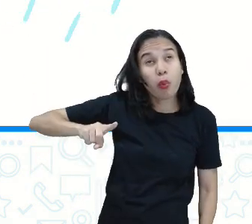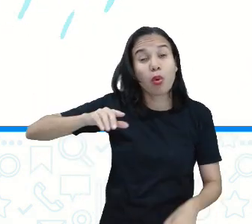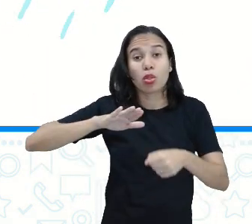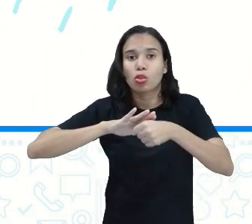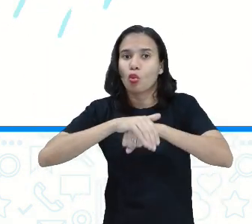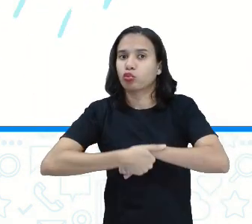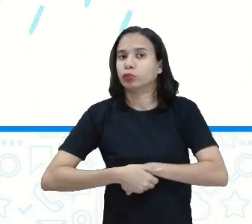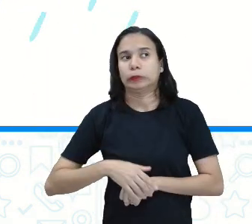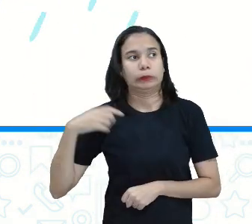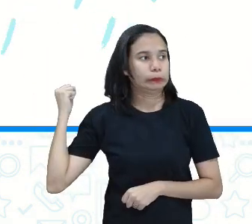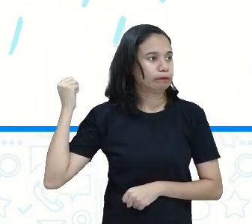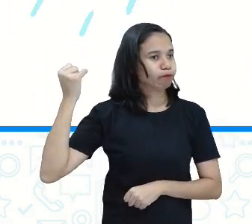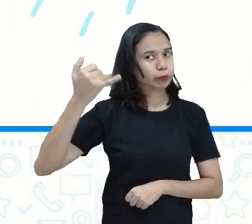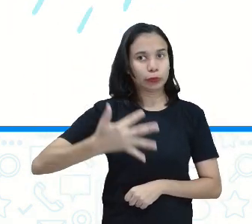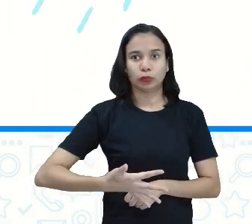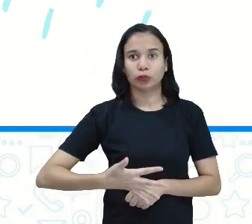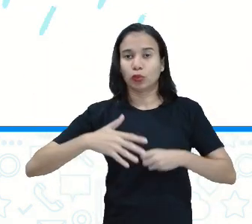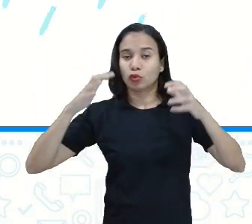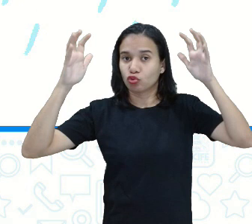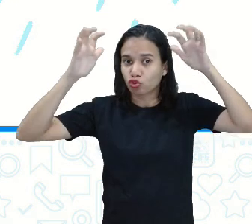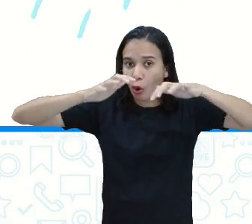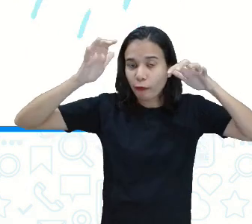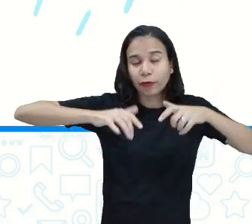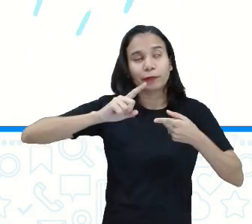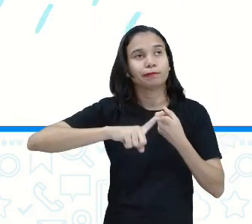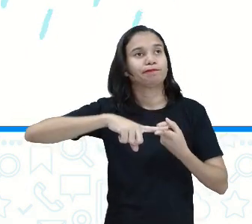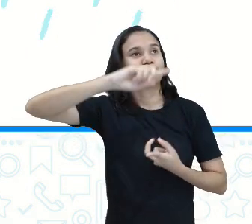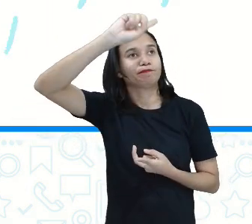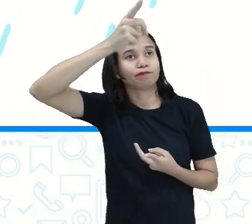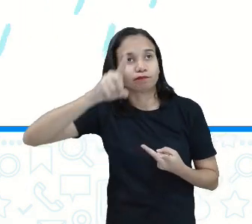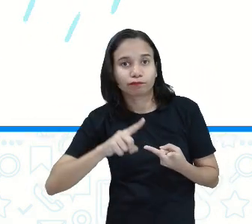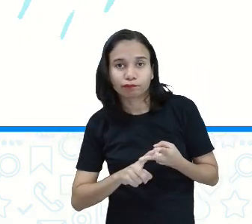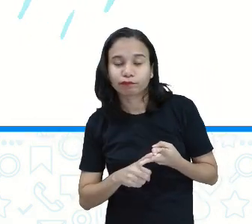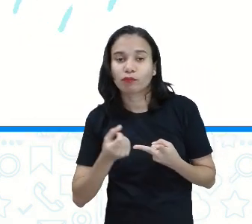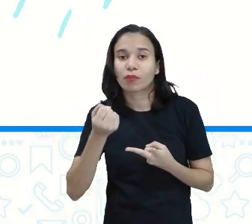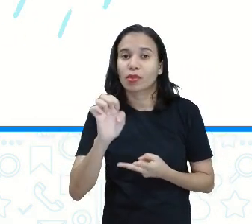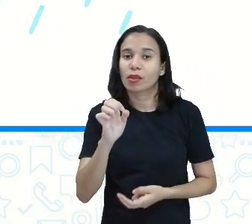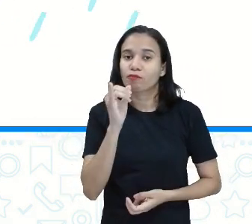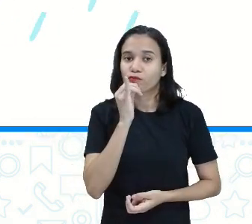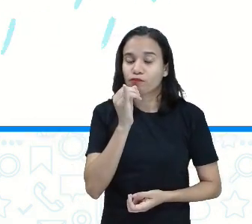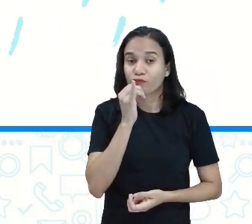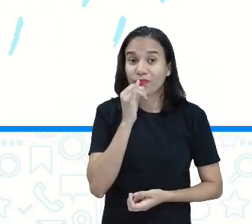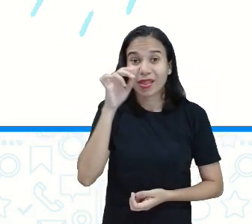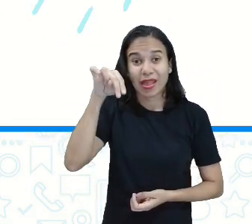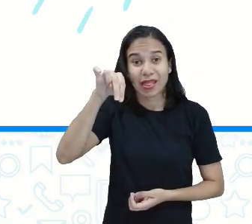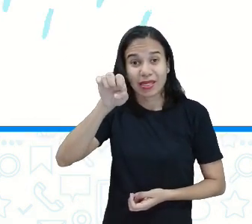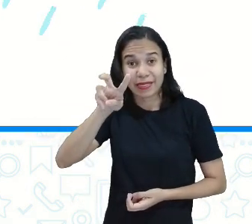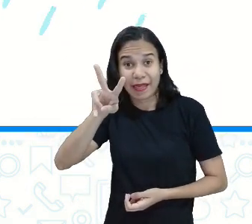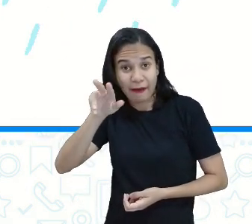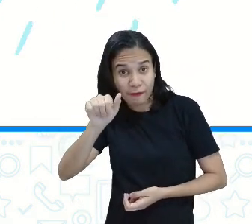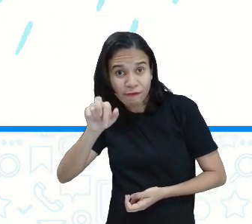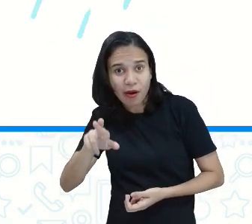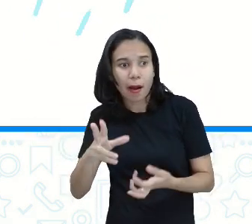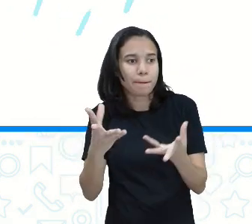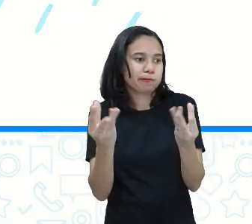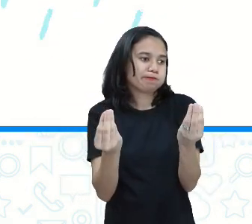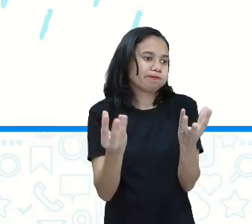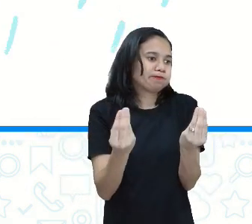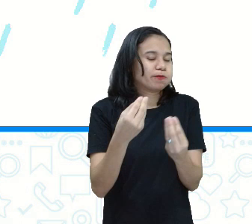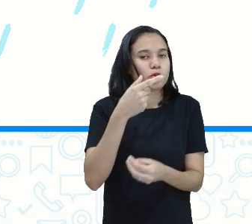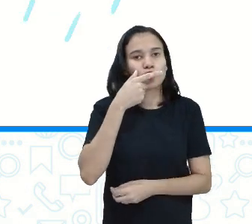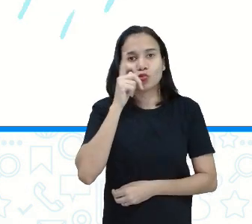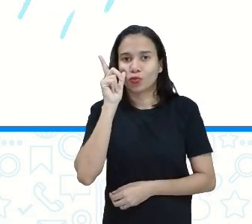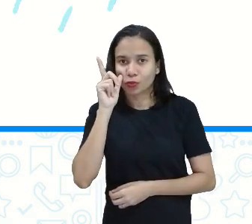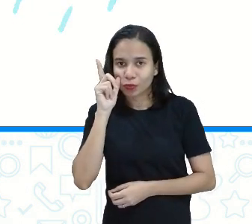noite toda. Olha só, chover, relampejar. Se estivesse aí, nevou bastante